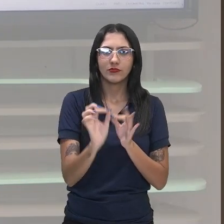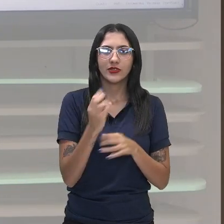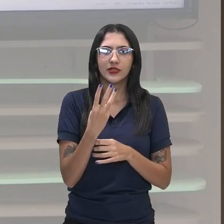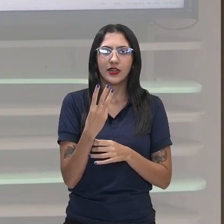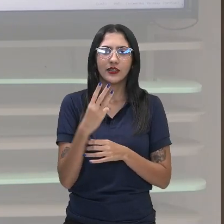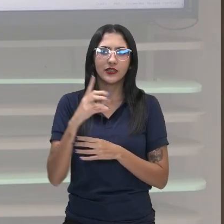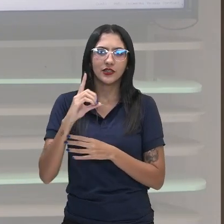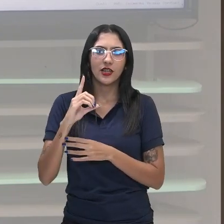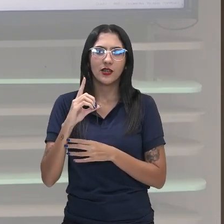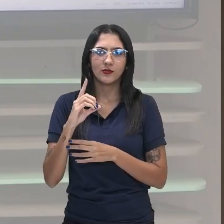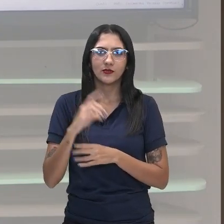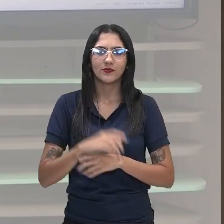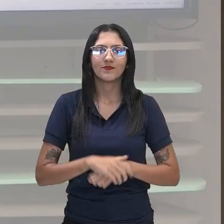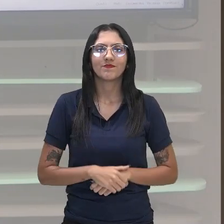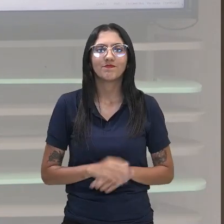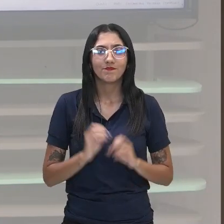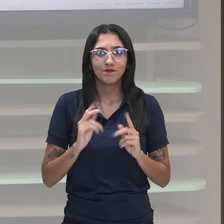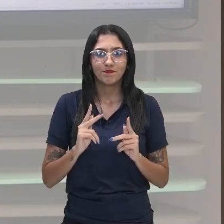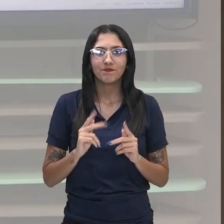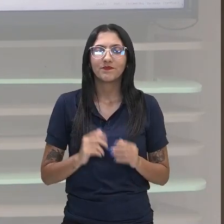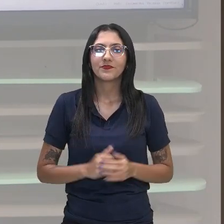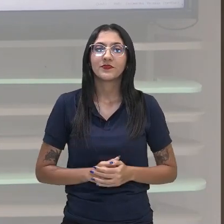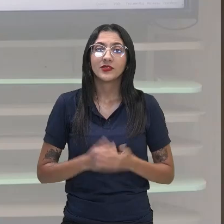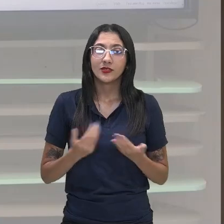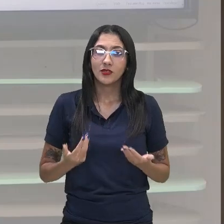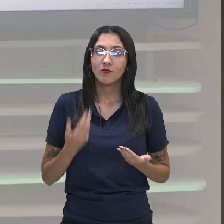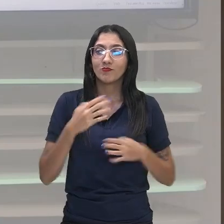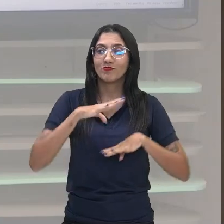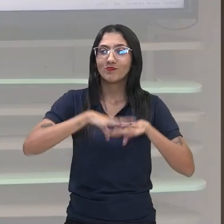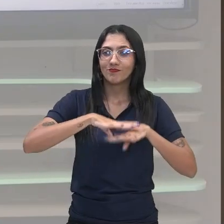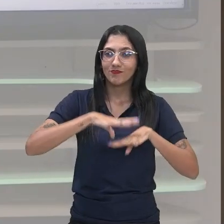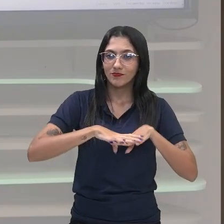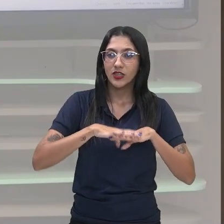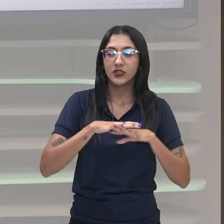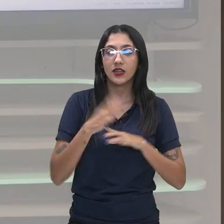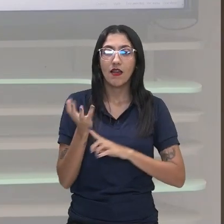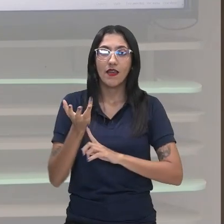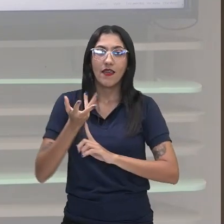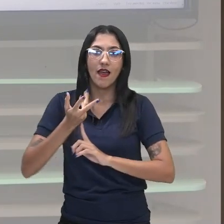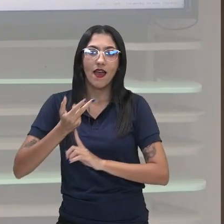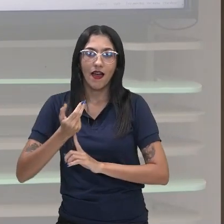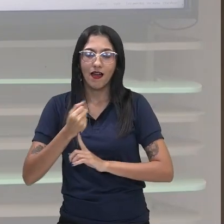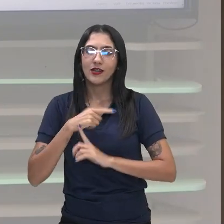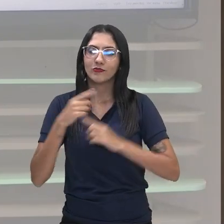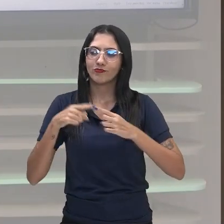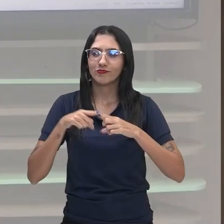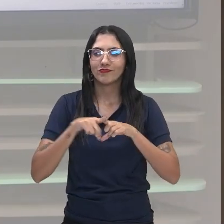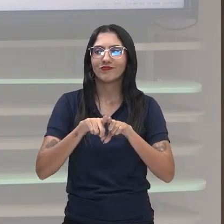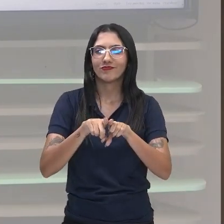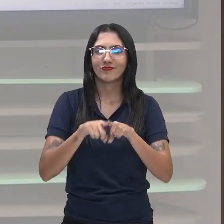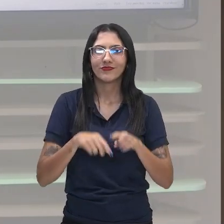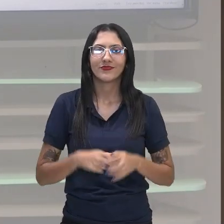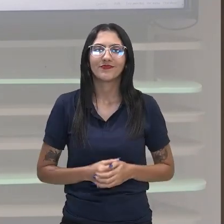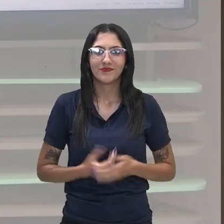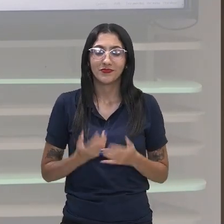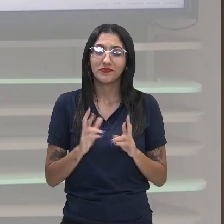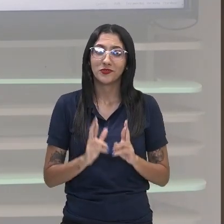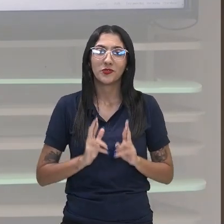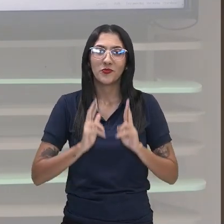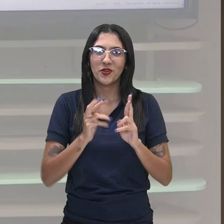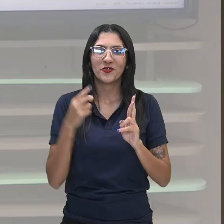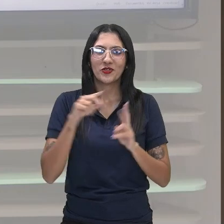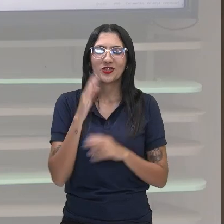obra de arte. Certo? Então, a matemática e a arte caminhando juntos. Espero ter esclarecido